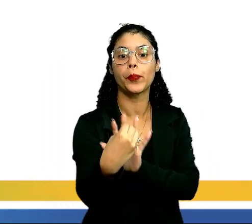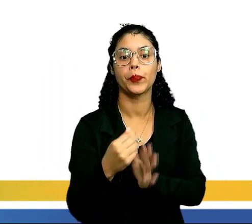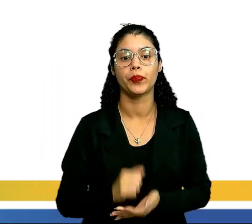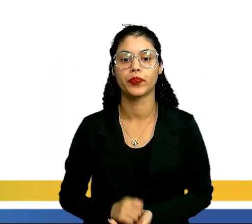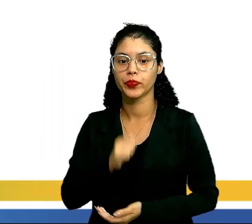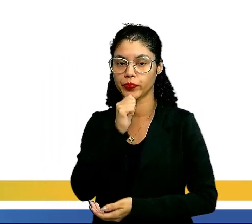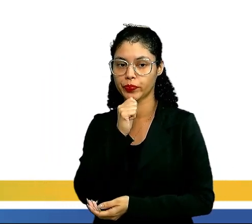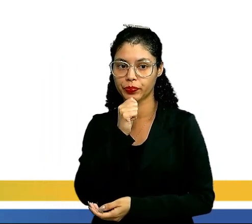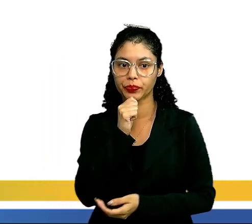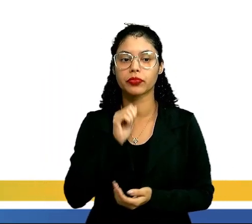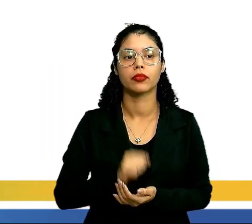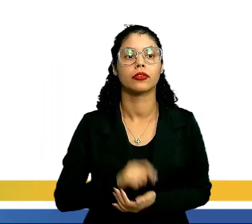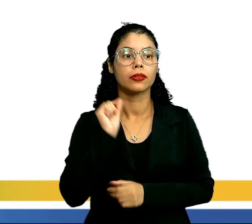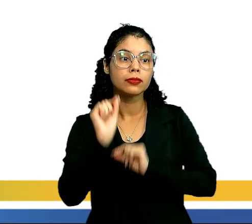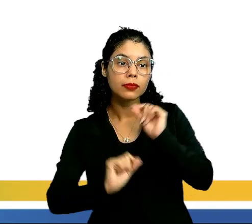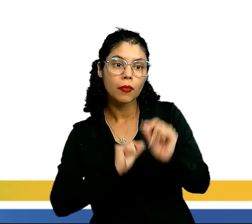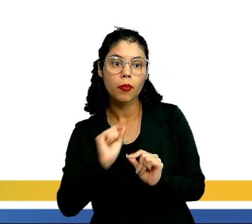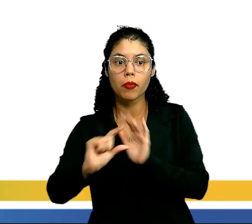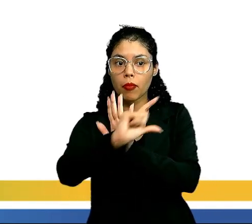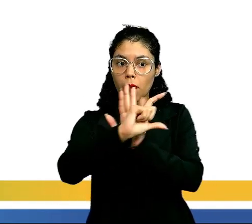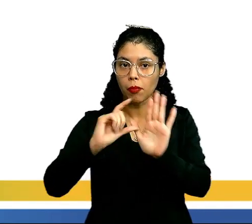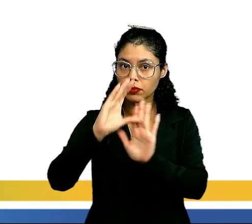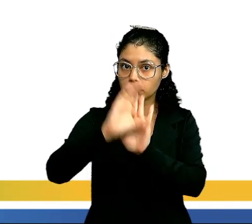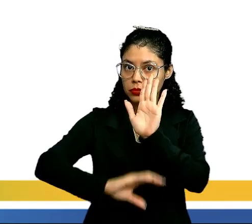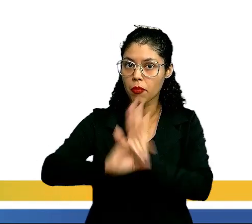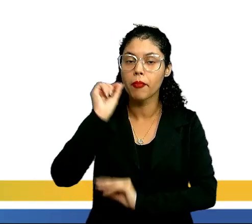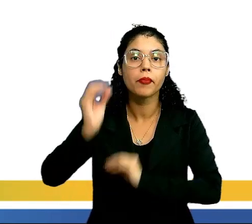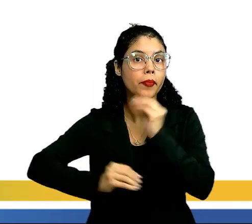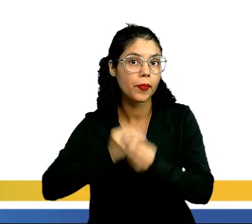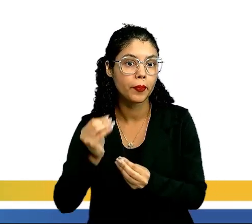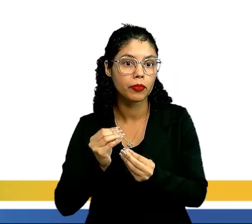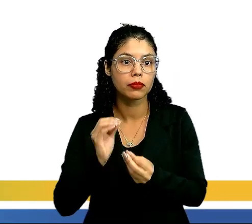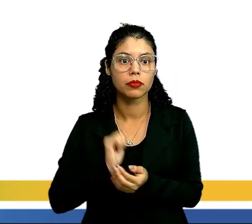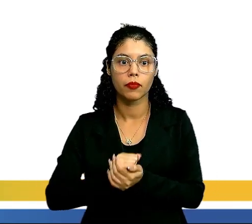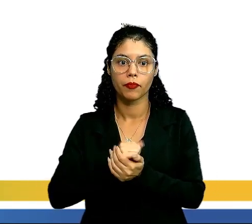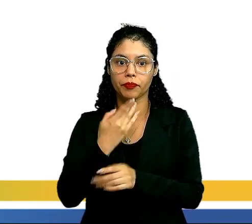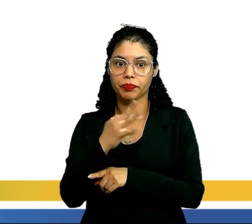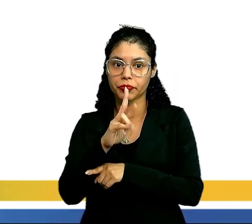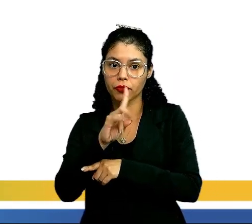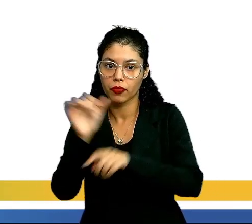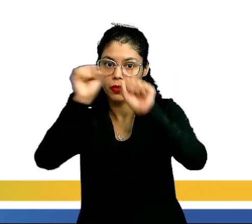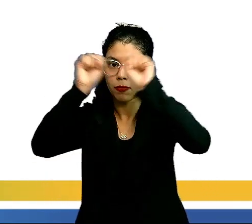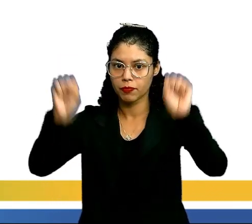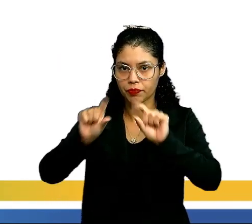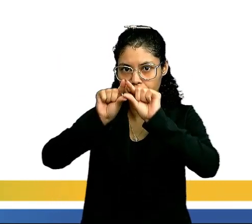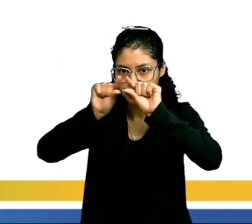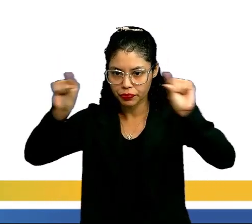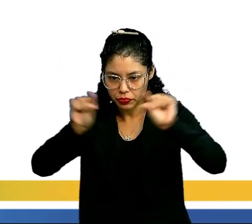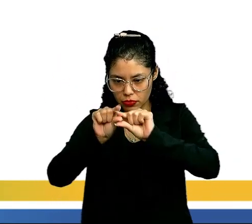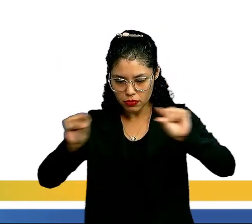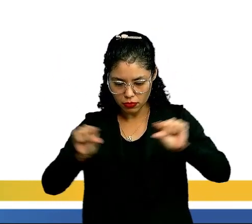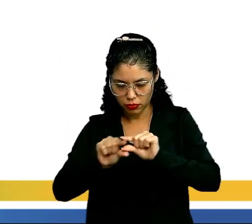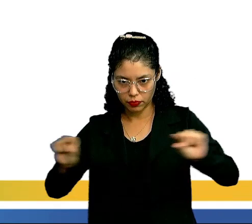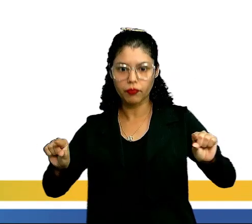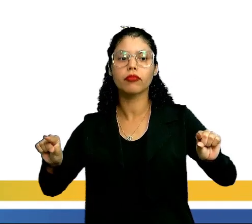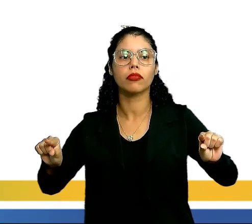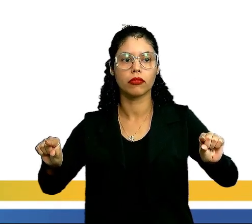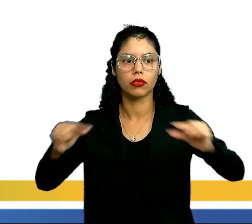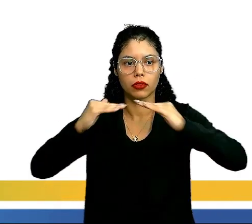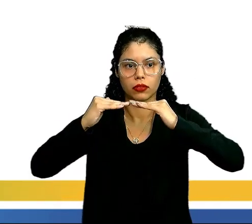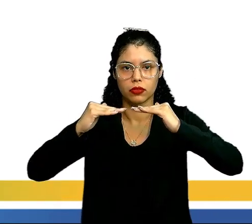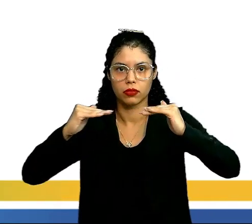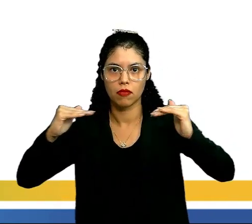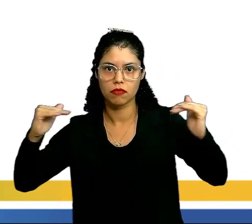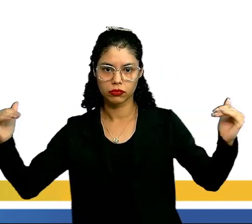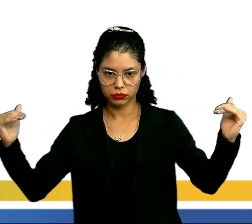da cartografia é definida como um traçado sistemático de linhas numa